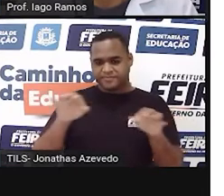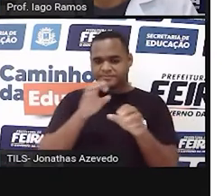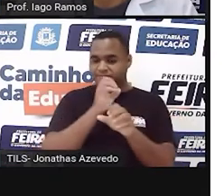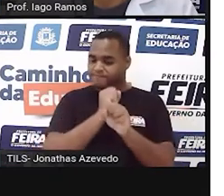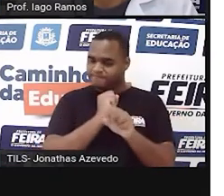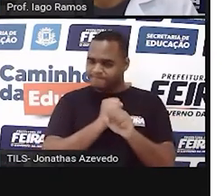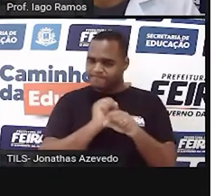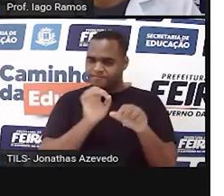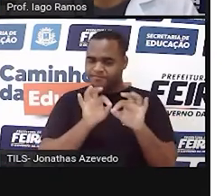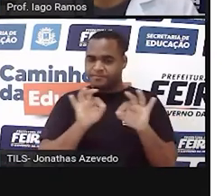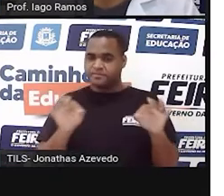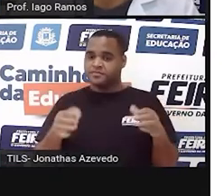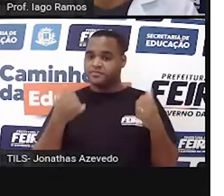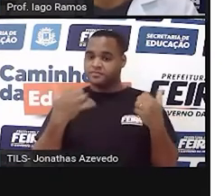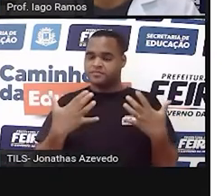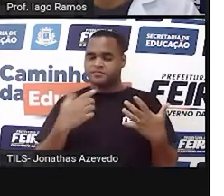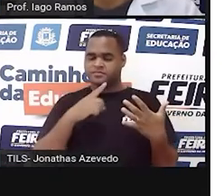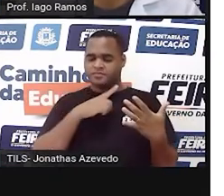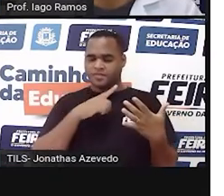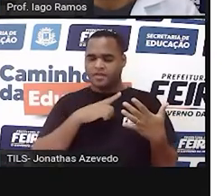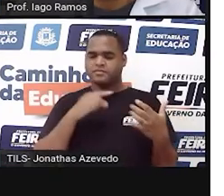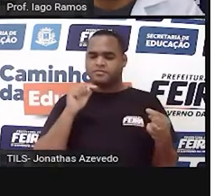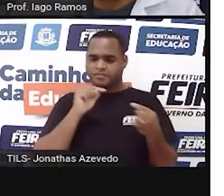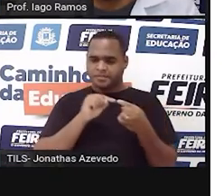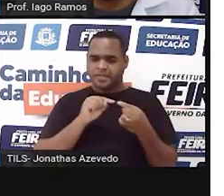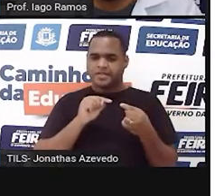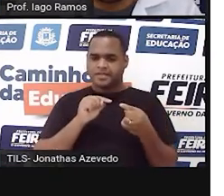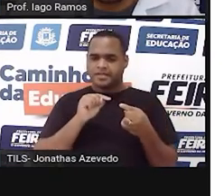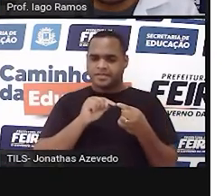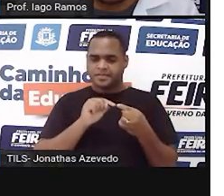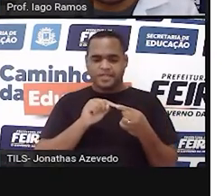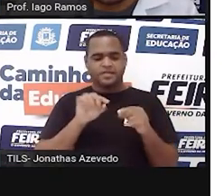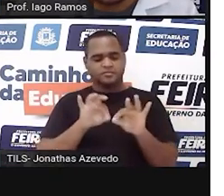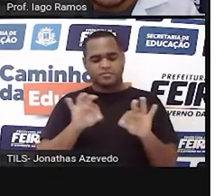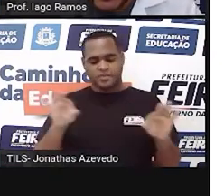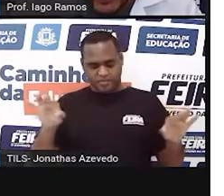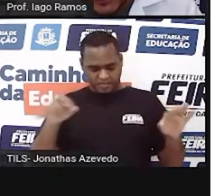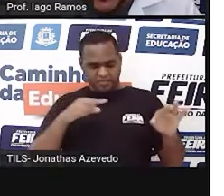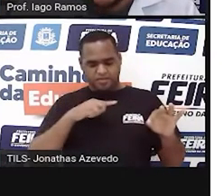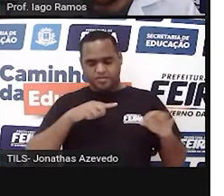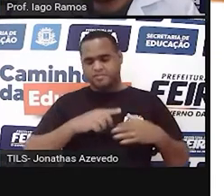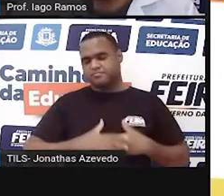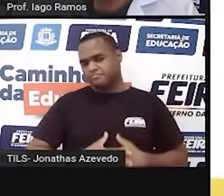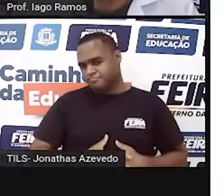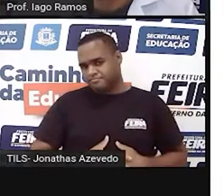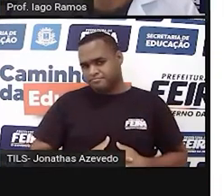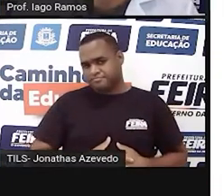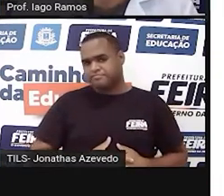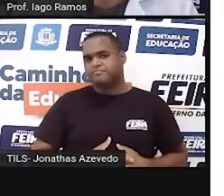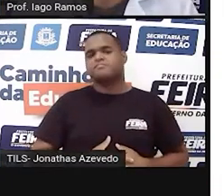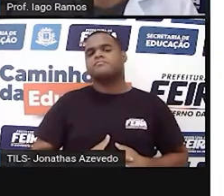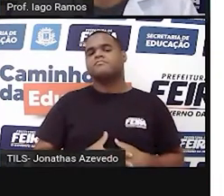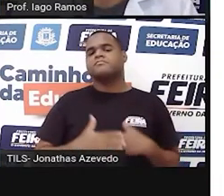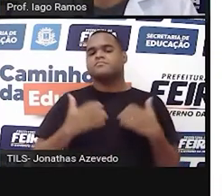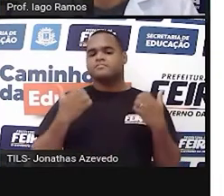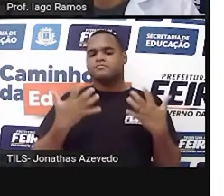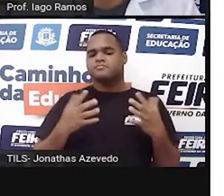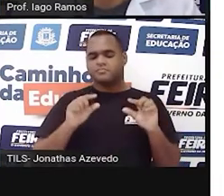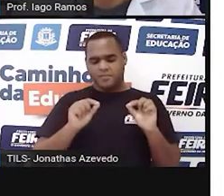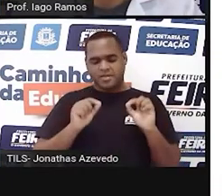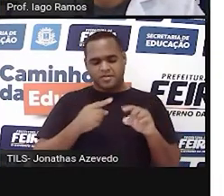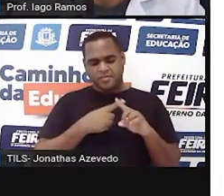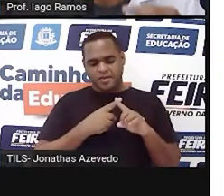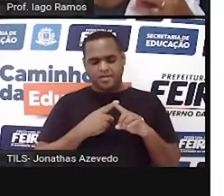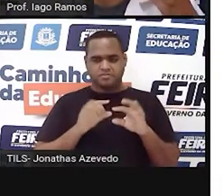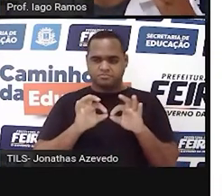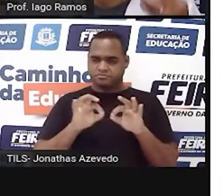trazer para essa aula tem a ver com medidas. E por que que tem a ver com